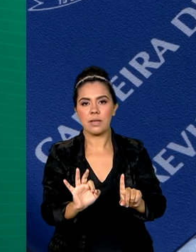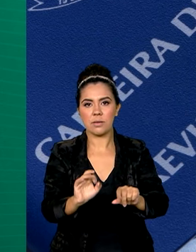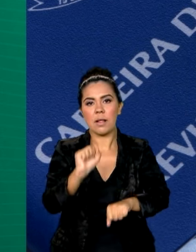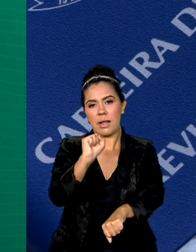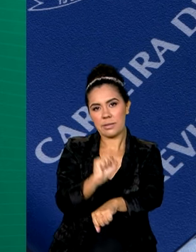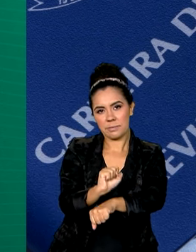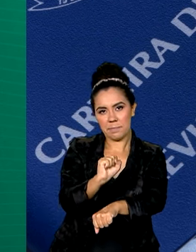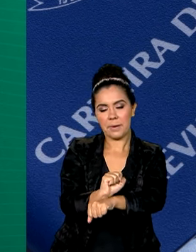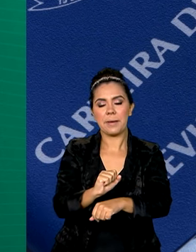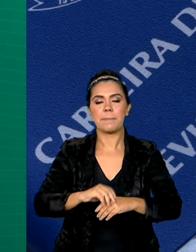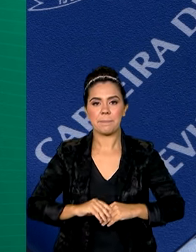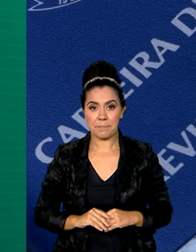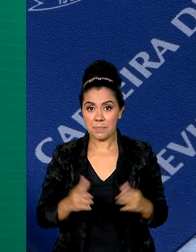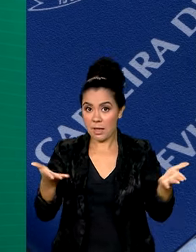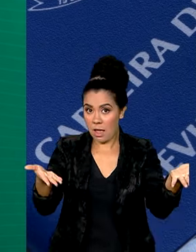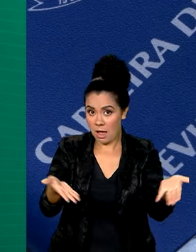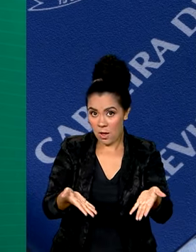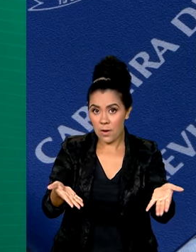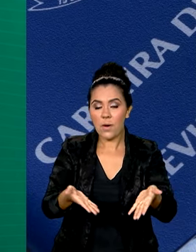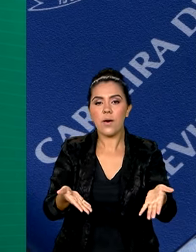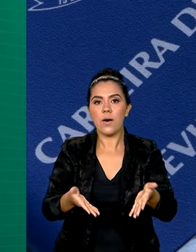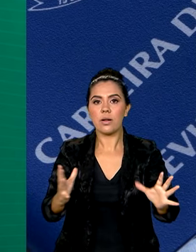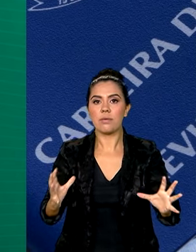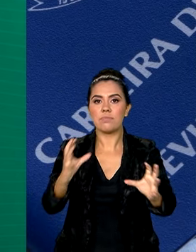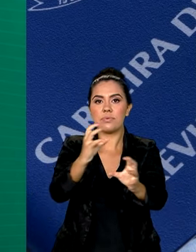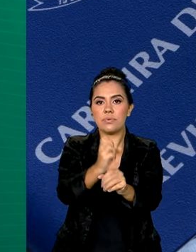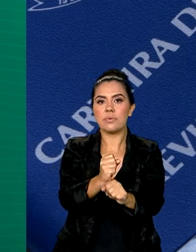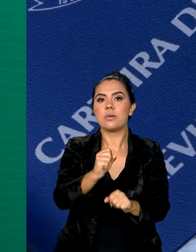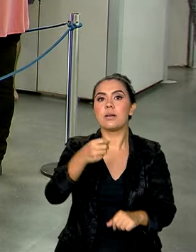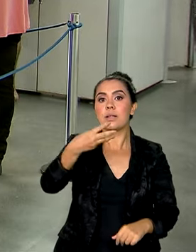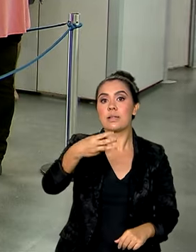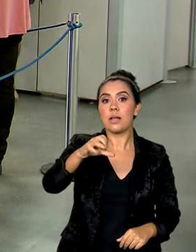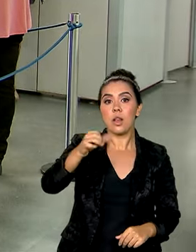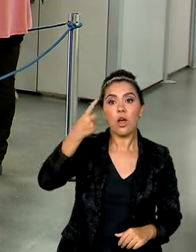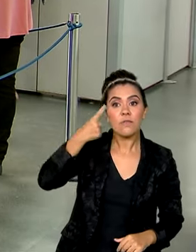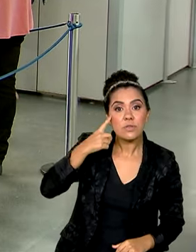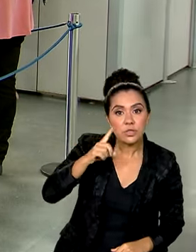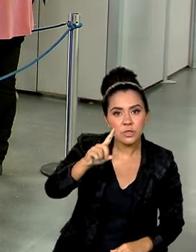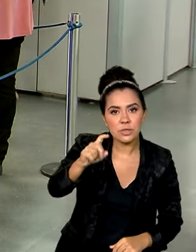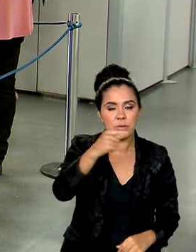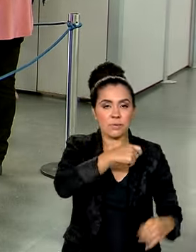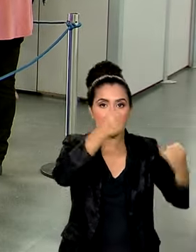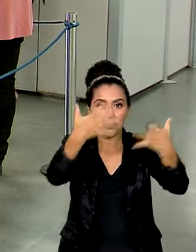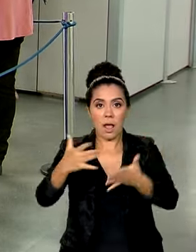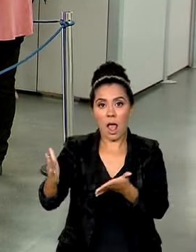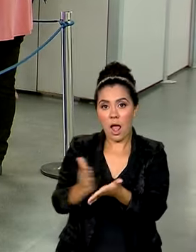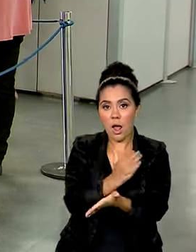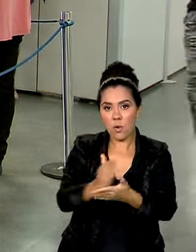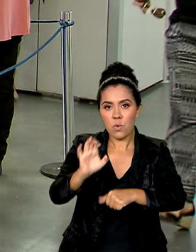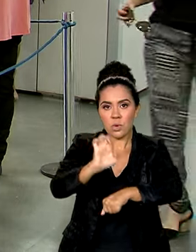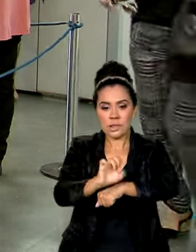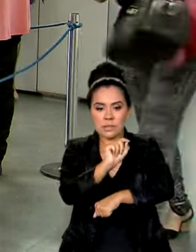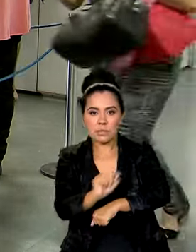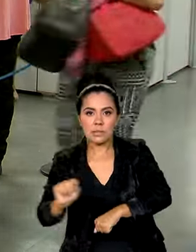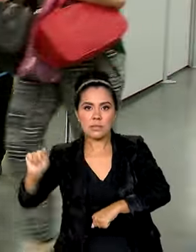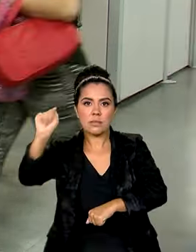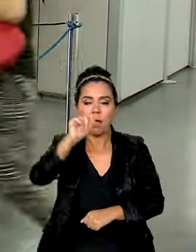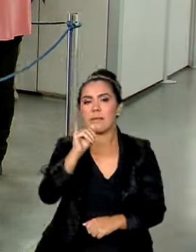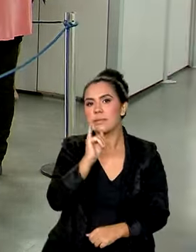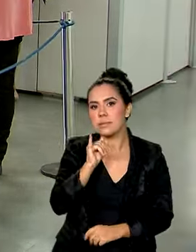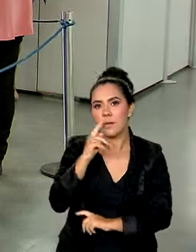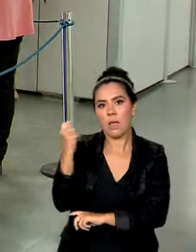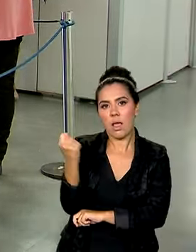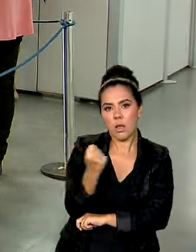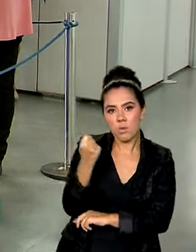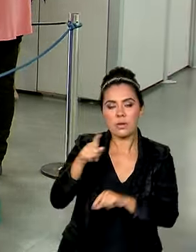de espera, que agora é de 39 dias. Alguns estados, como Rio Grande do Sul e Santa